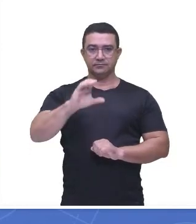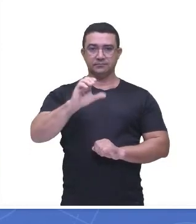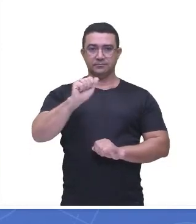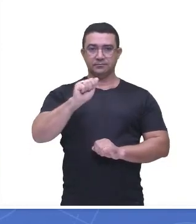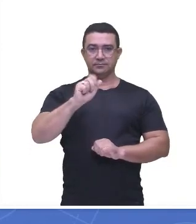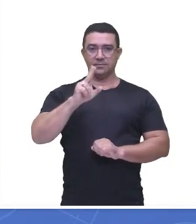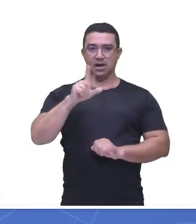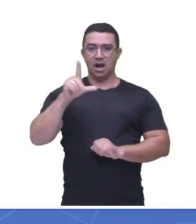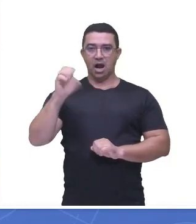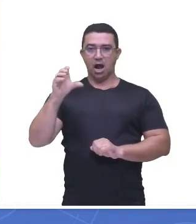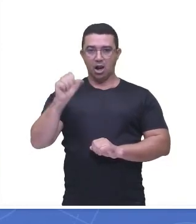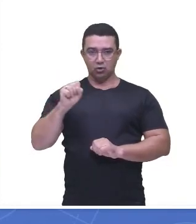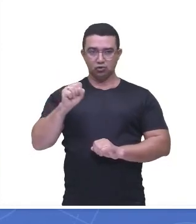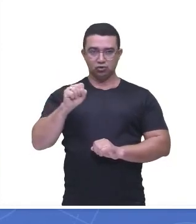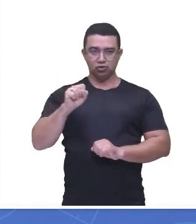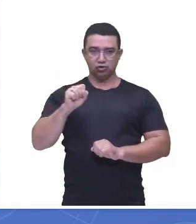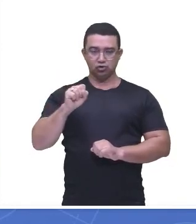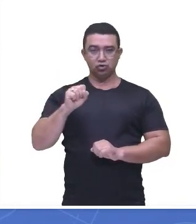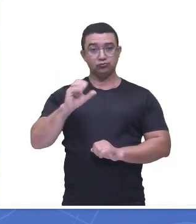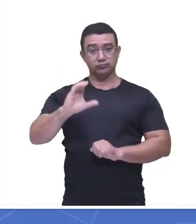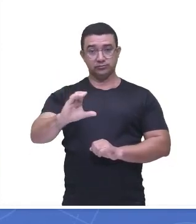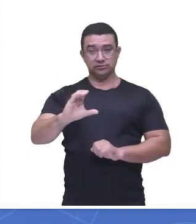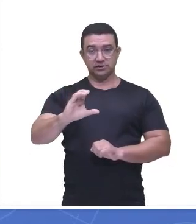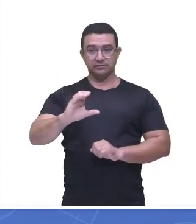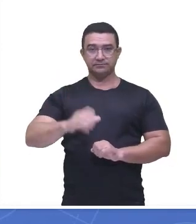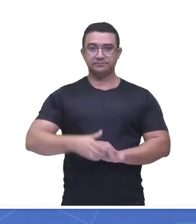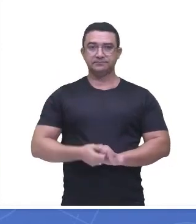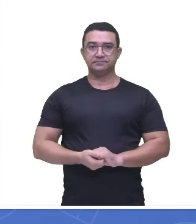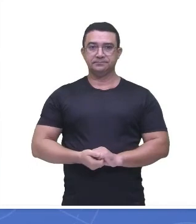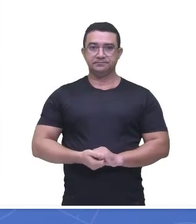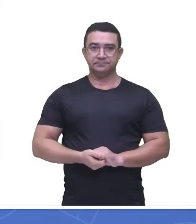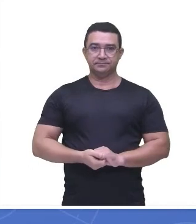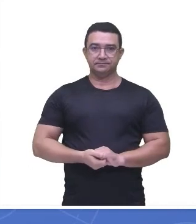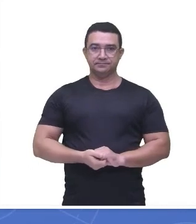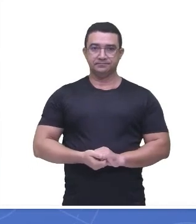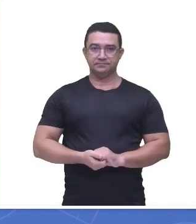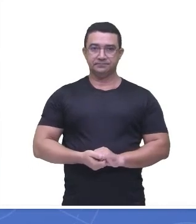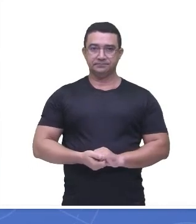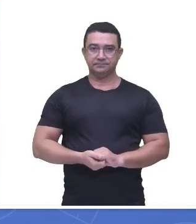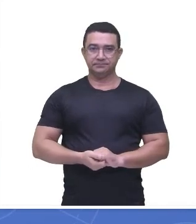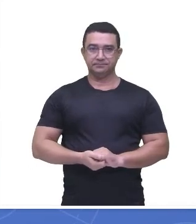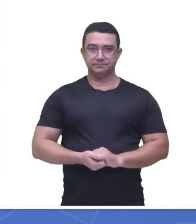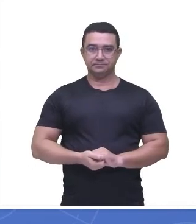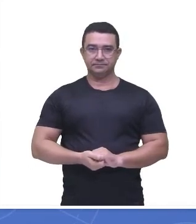Carlos. Carlos Eduardo ficou com a alternativa C, lá